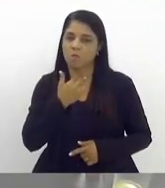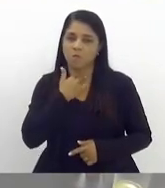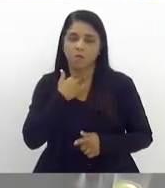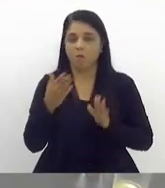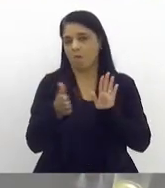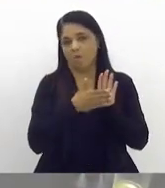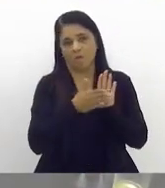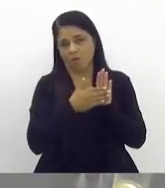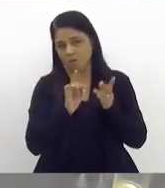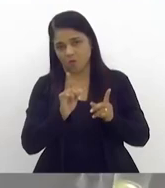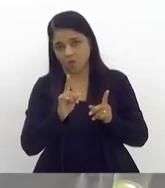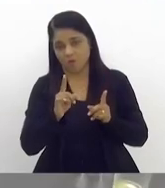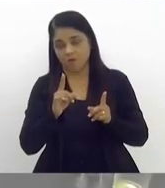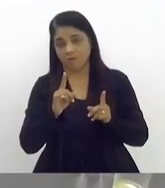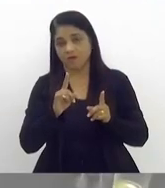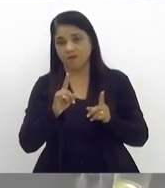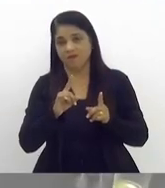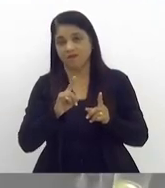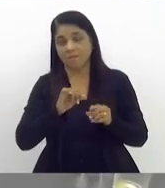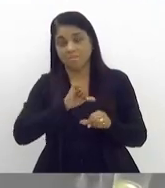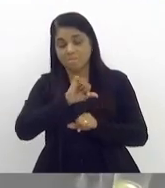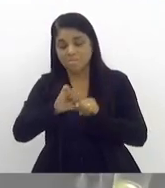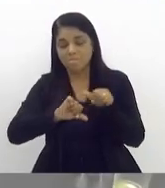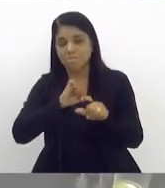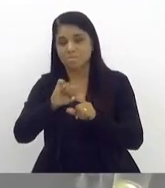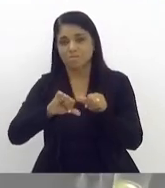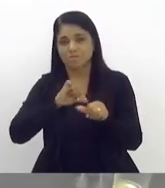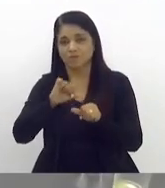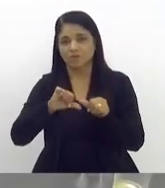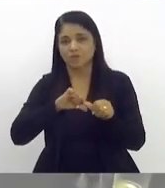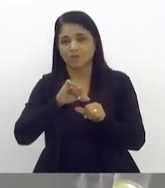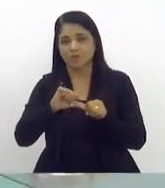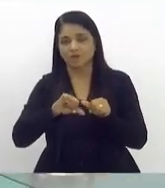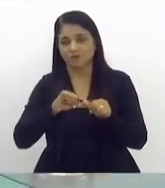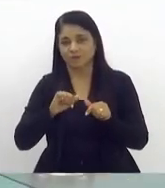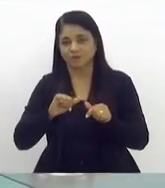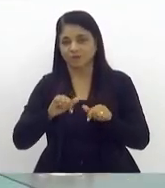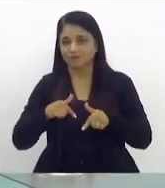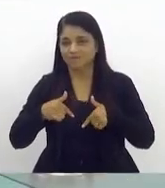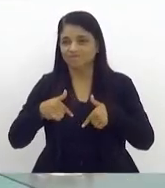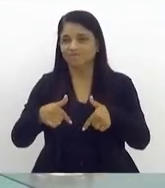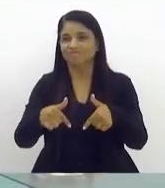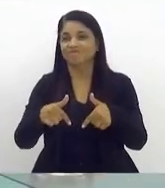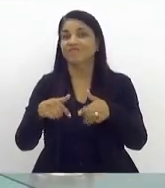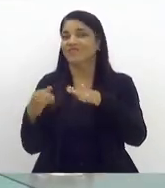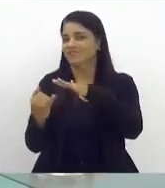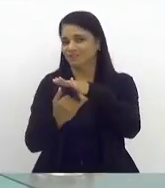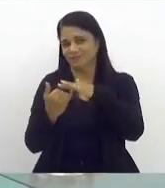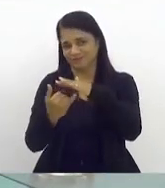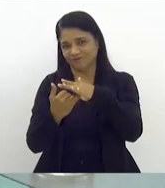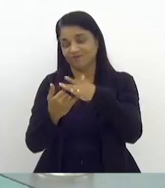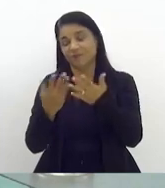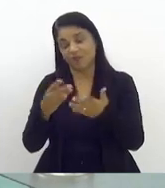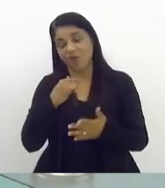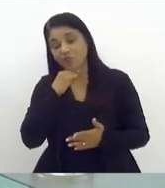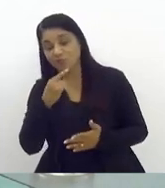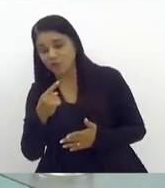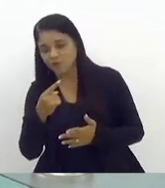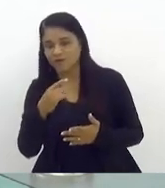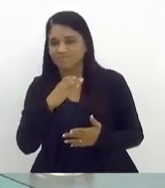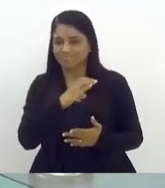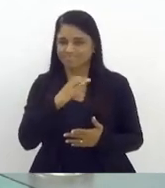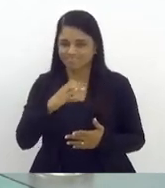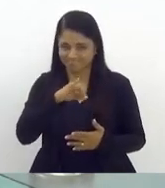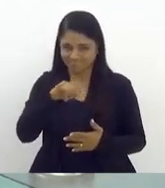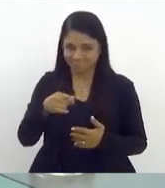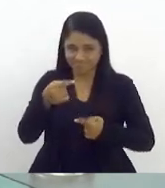nas atribuições... Da instituição. Não, essa é a grande dúvida, acho que vai ser enfrentada na CCJ. Se